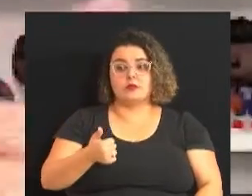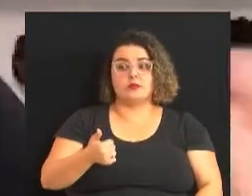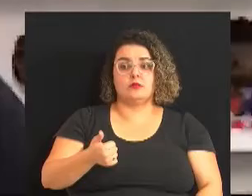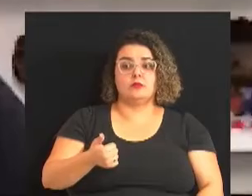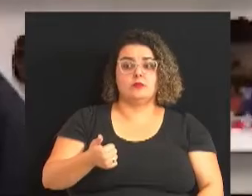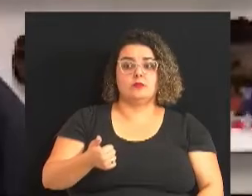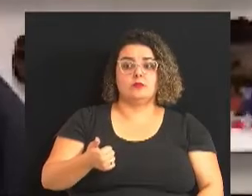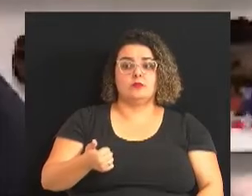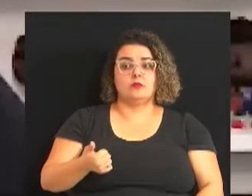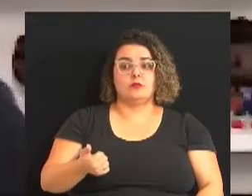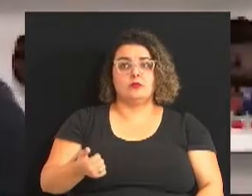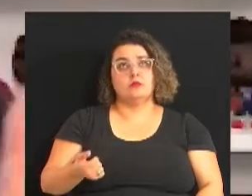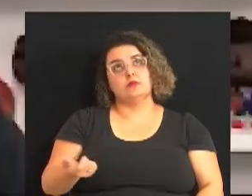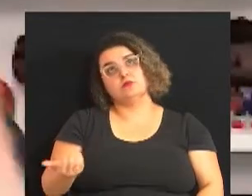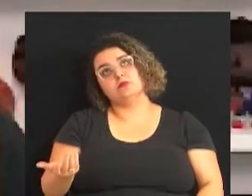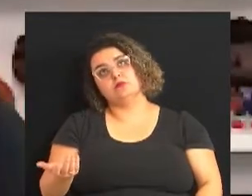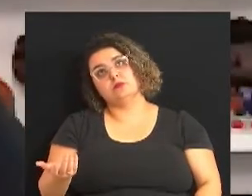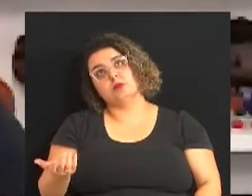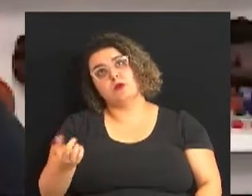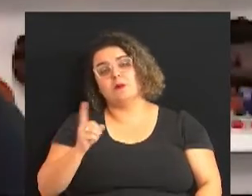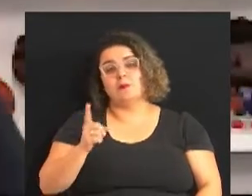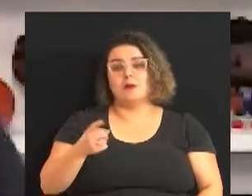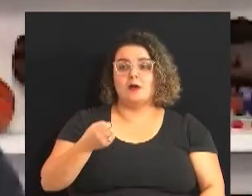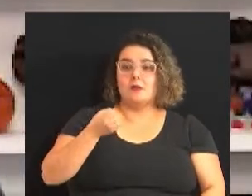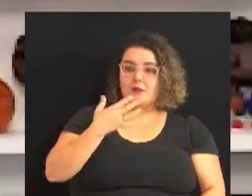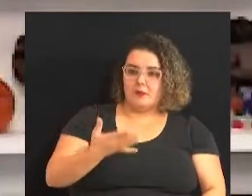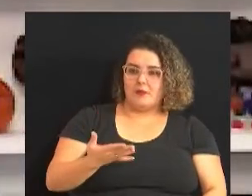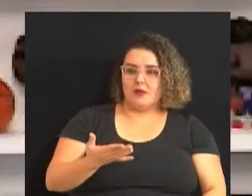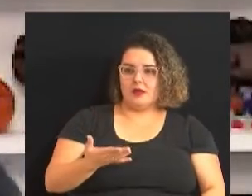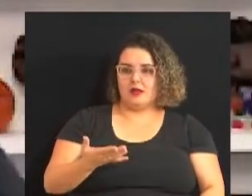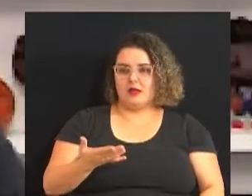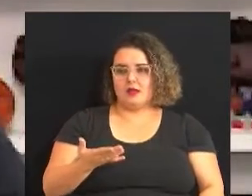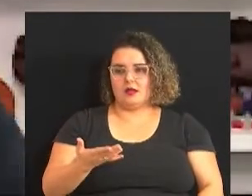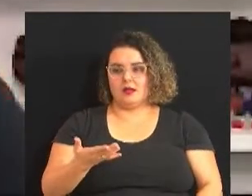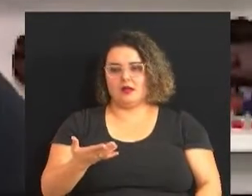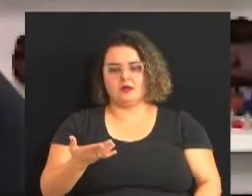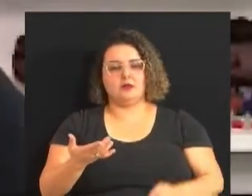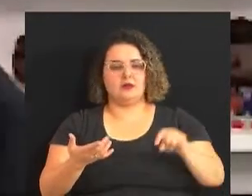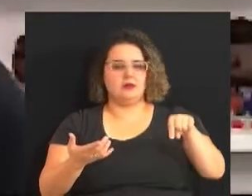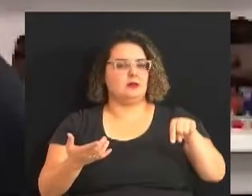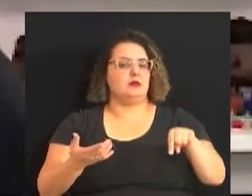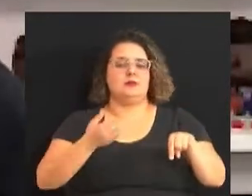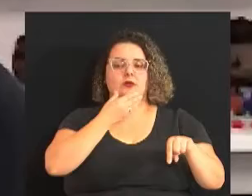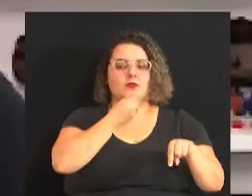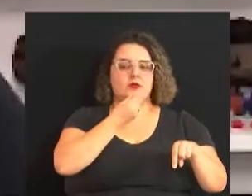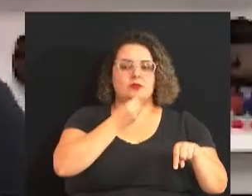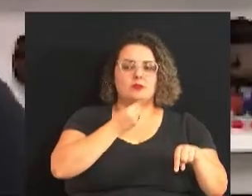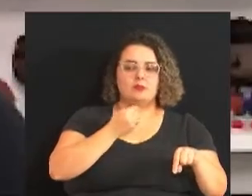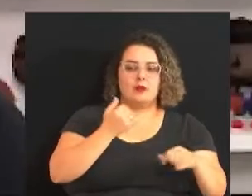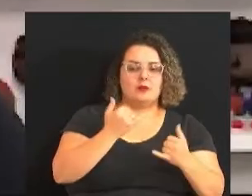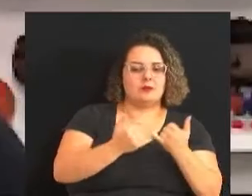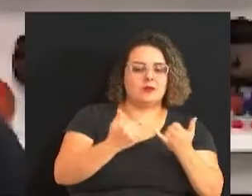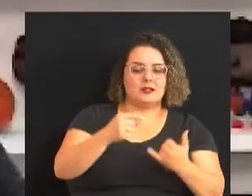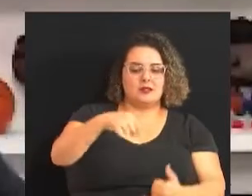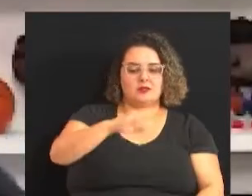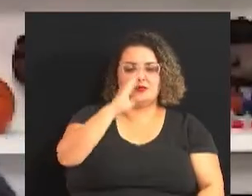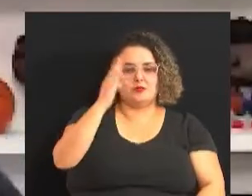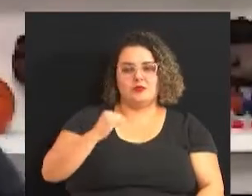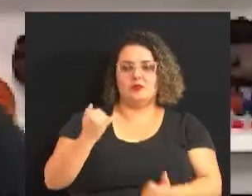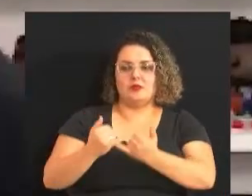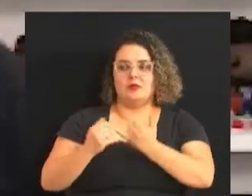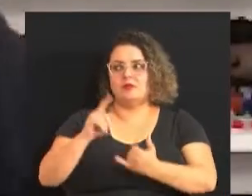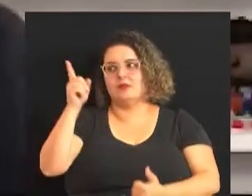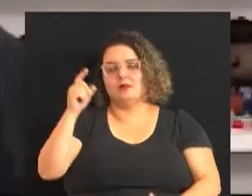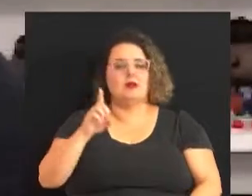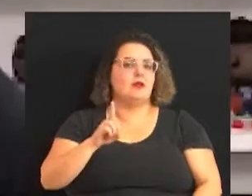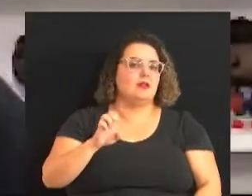bem quanto os homens, então elas têm que jogar metade da temporada aqui no Brasil, metade da temporada na Europa. Então a gente tem a Débora jogando